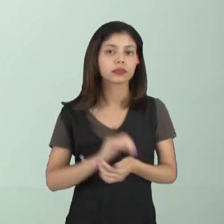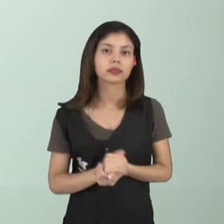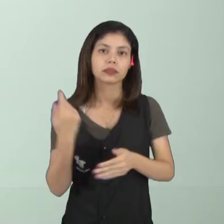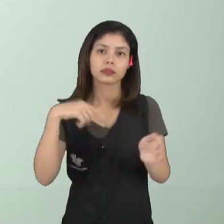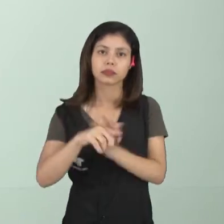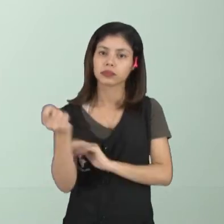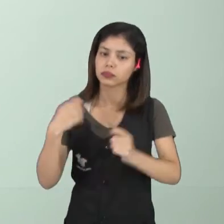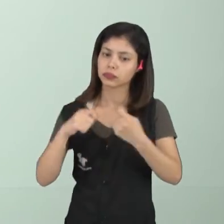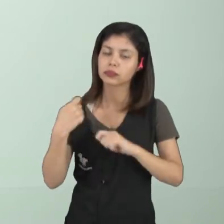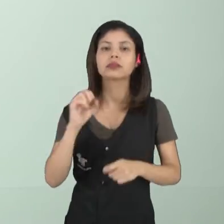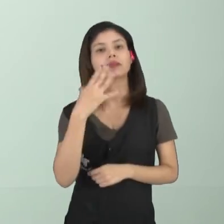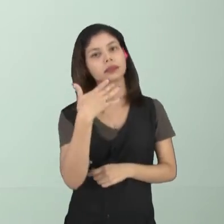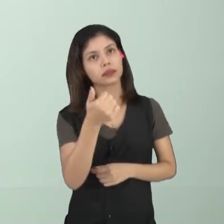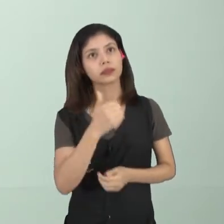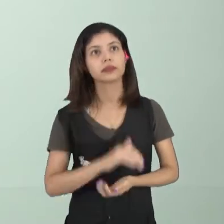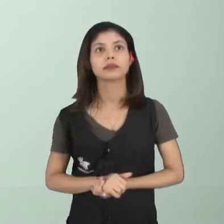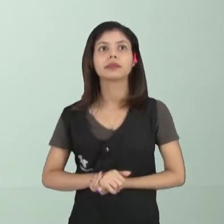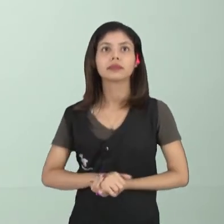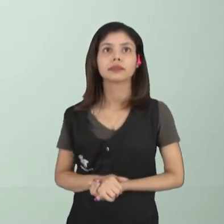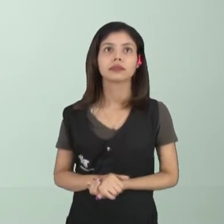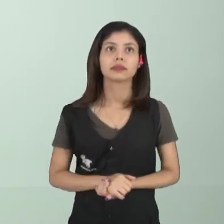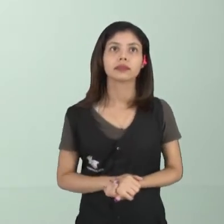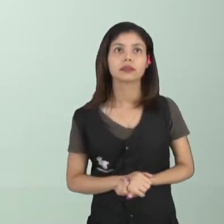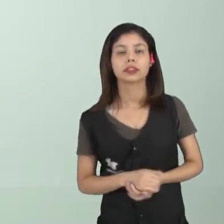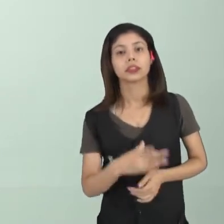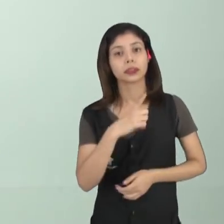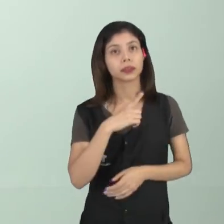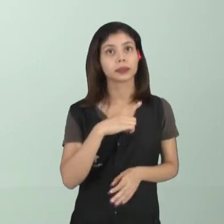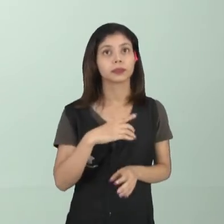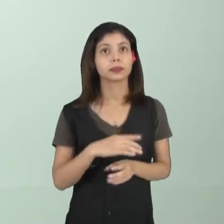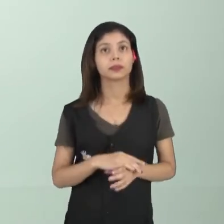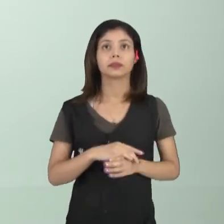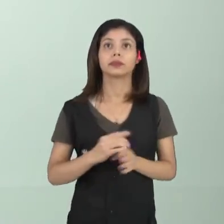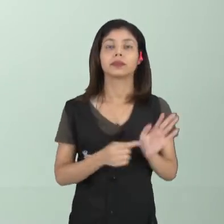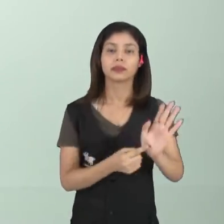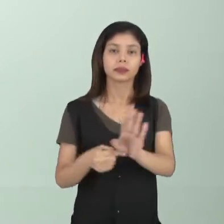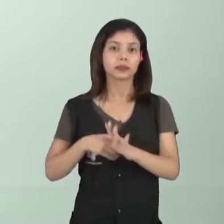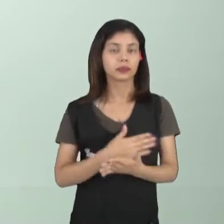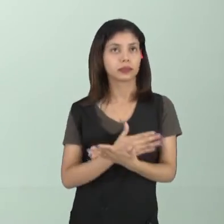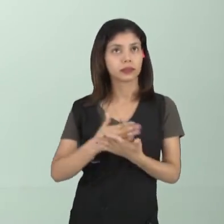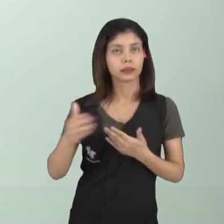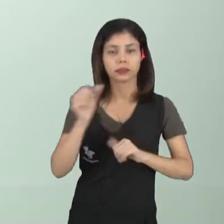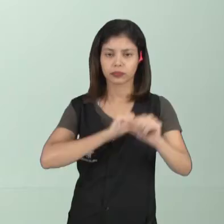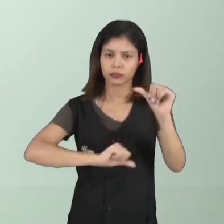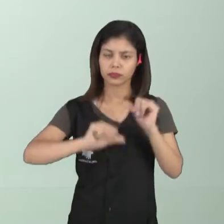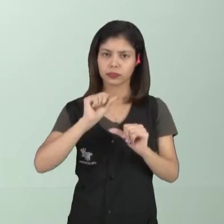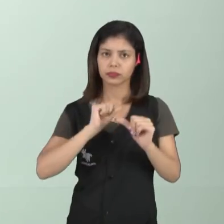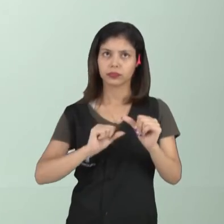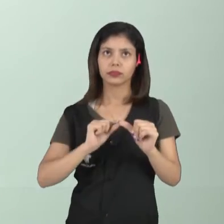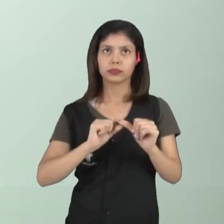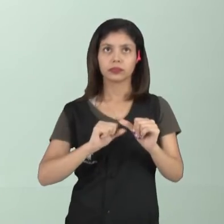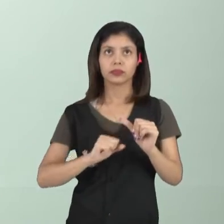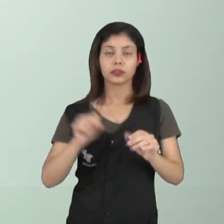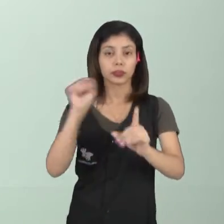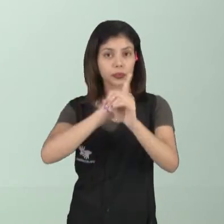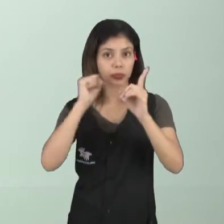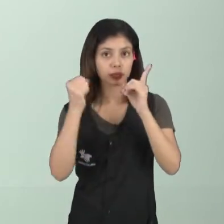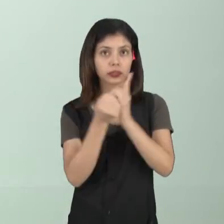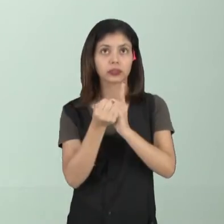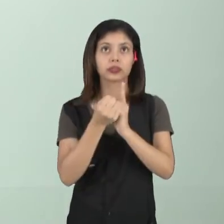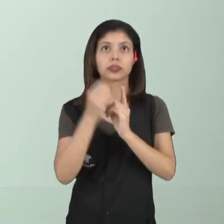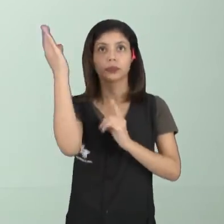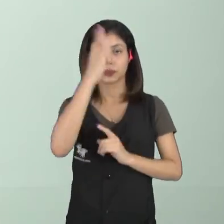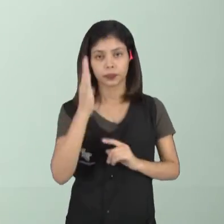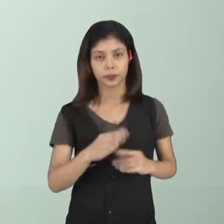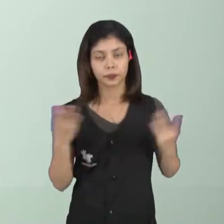questão da economia tá pessoal E aí a gente tem um cenário né que começa a mudar aí com uma configuração social